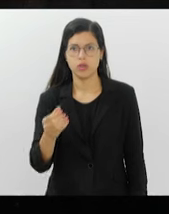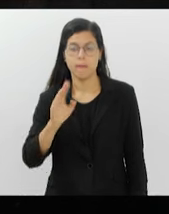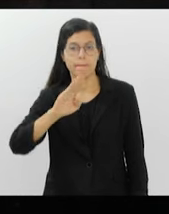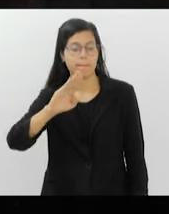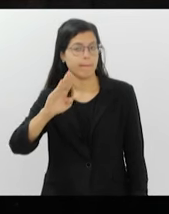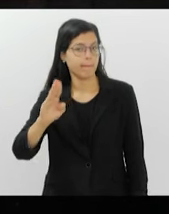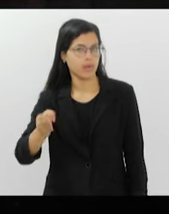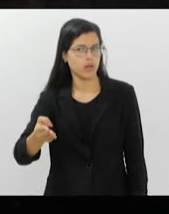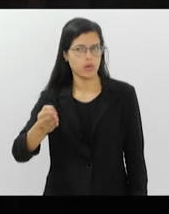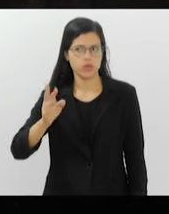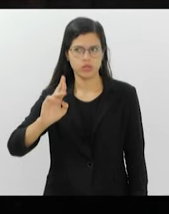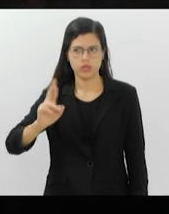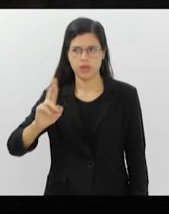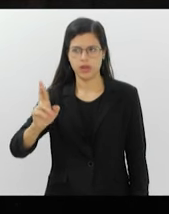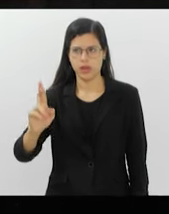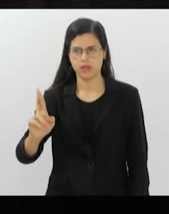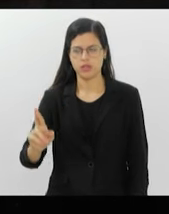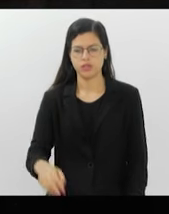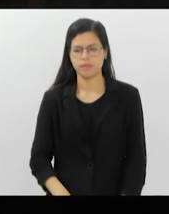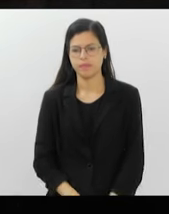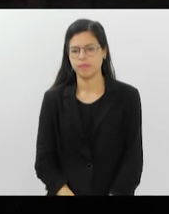bilhões de